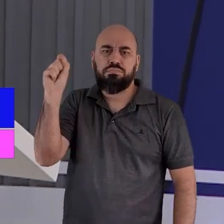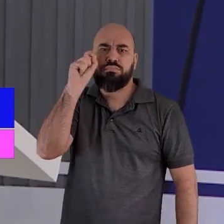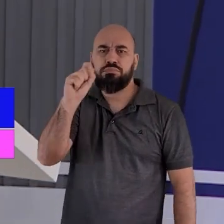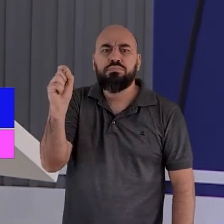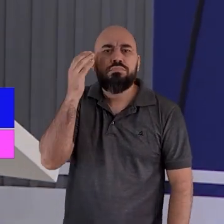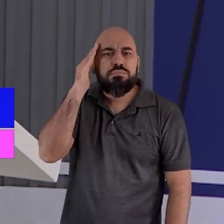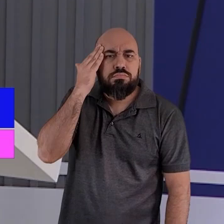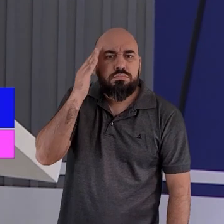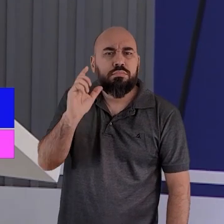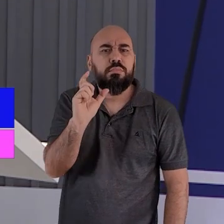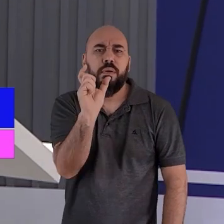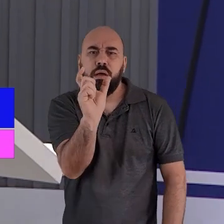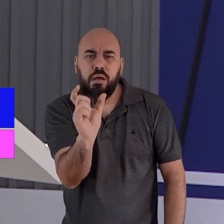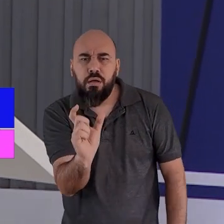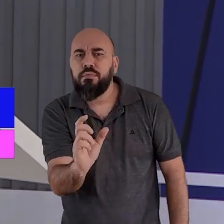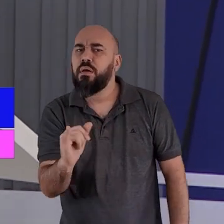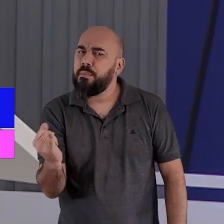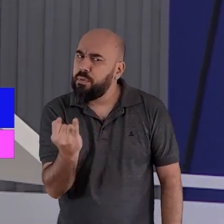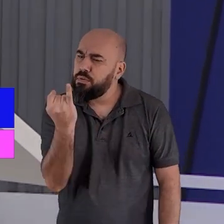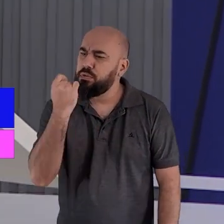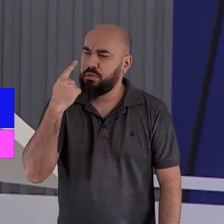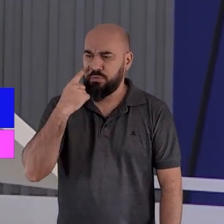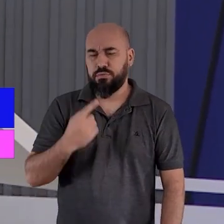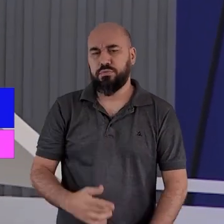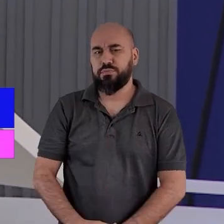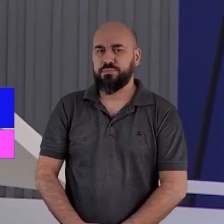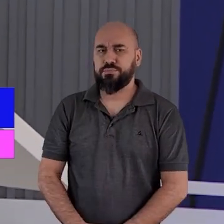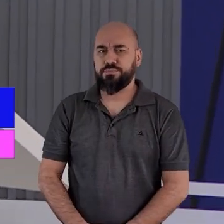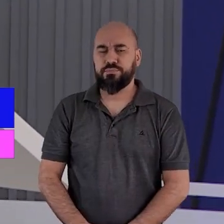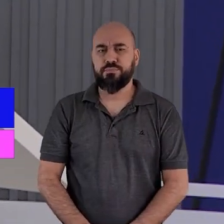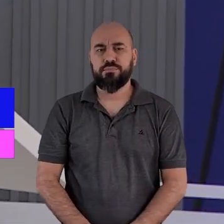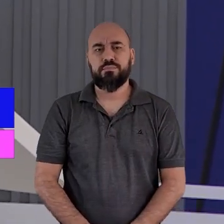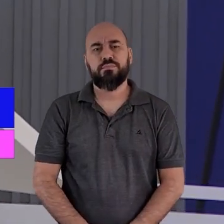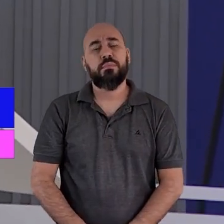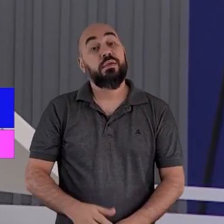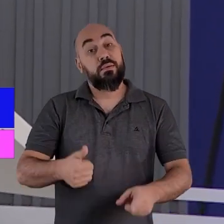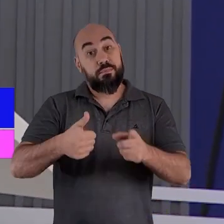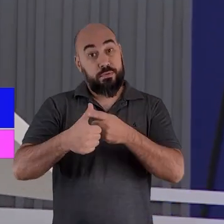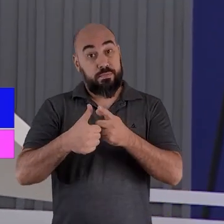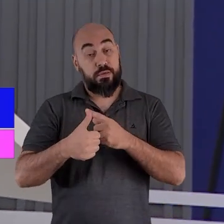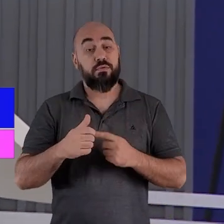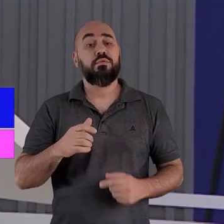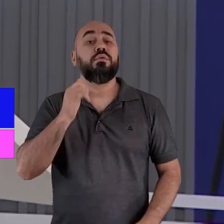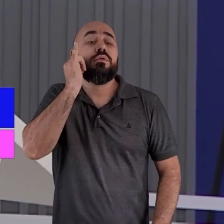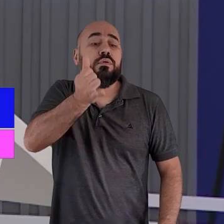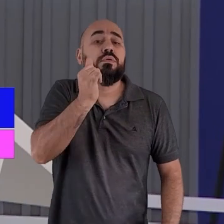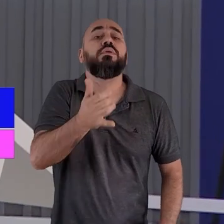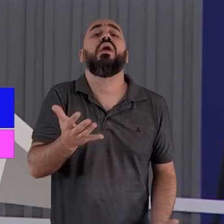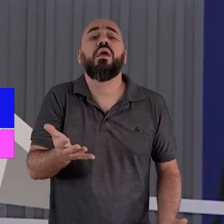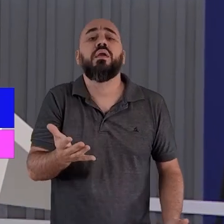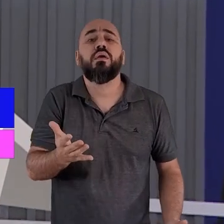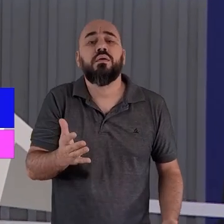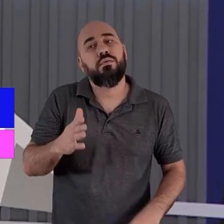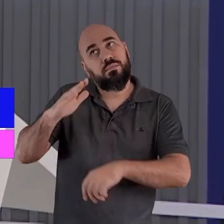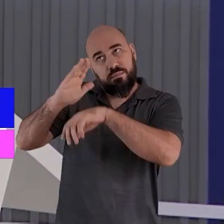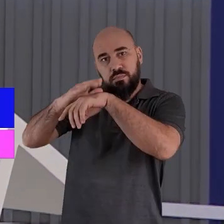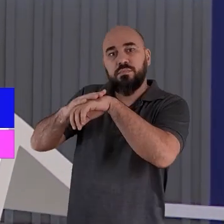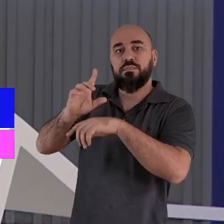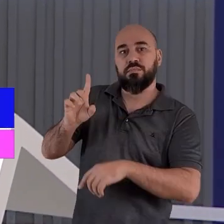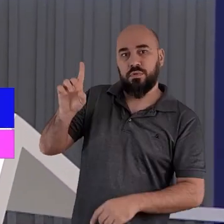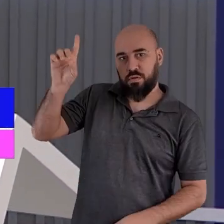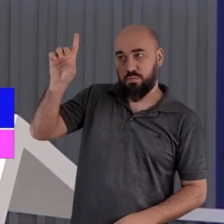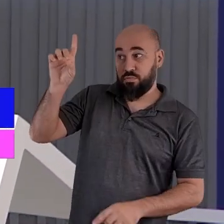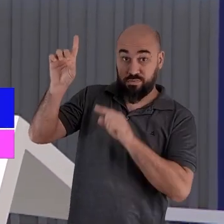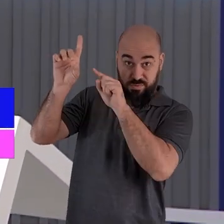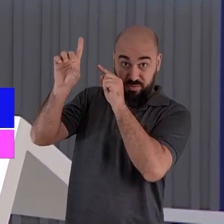importantes deste verso. Bom, primeiro, quem está falando aqui é o próprio Deus. E ele diz que ele